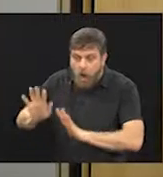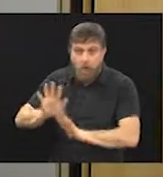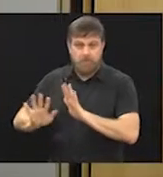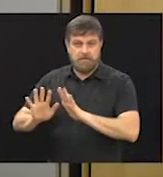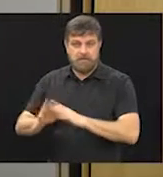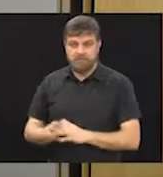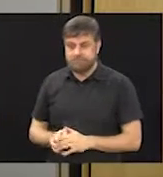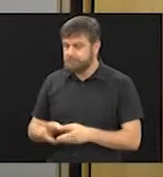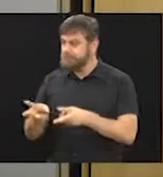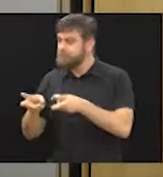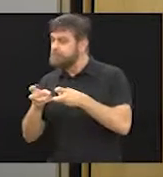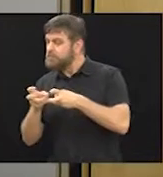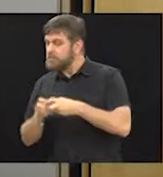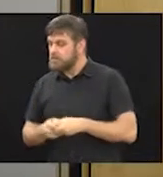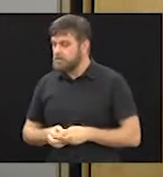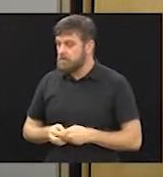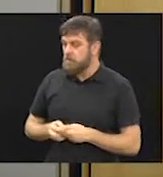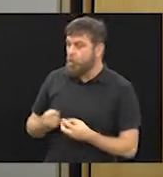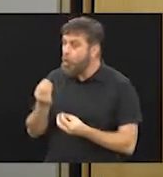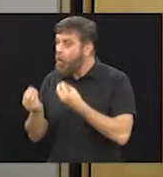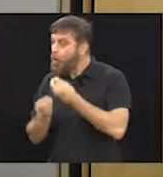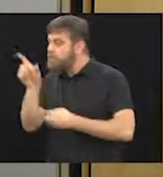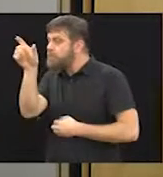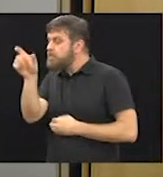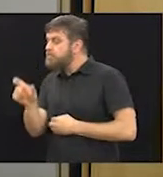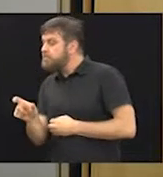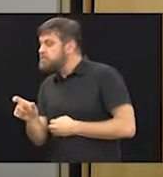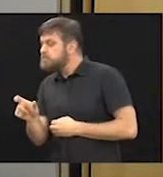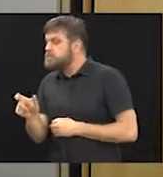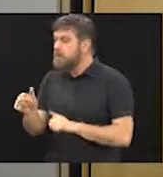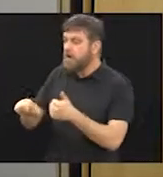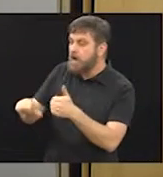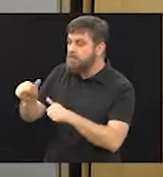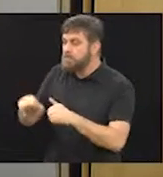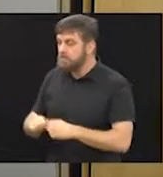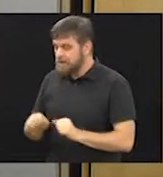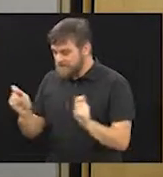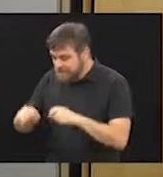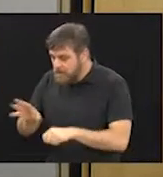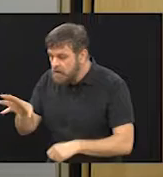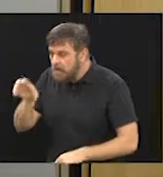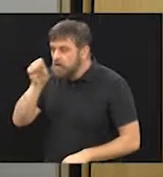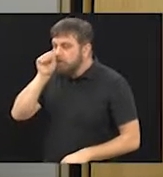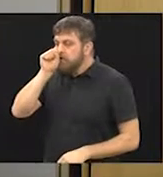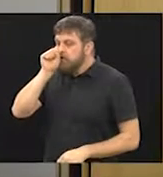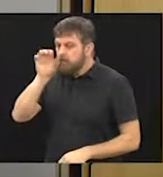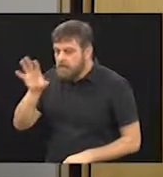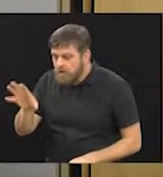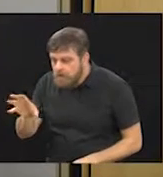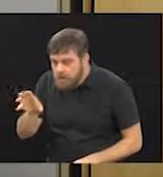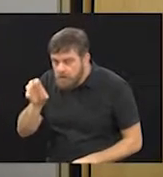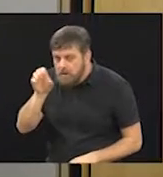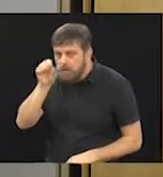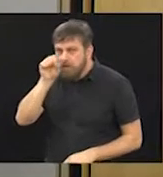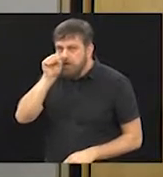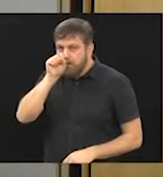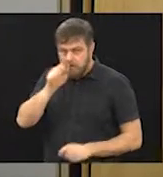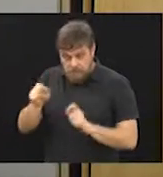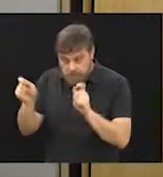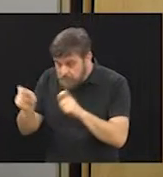é ver como está o estado geral do paciente, se as vias aéreas